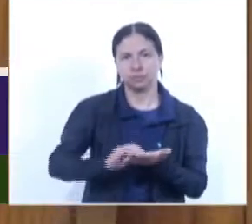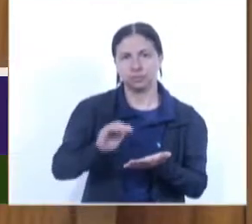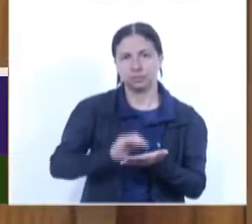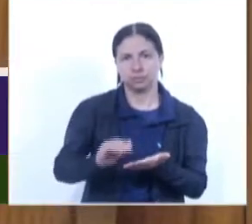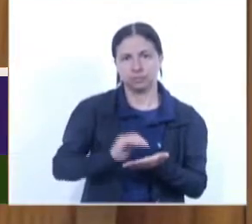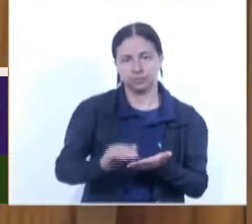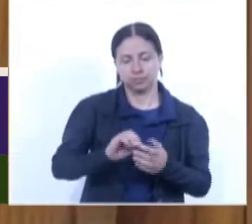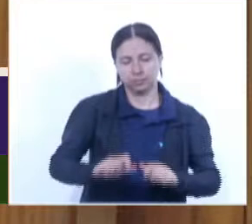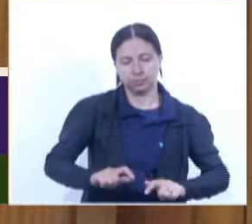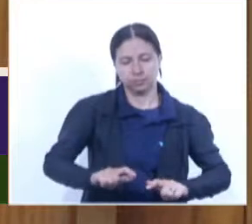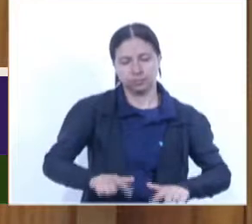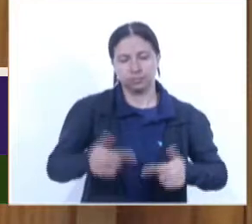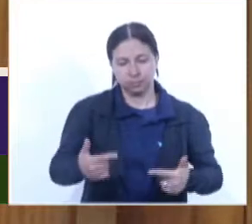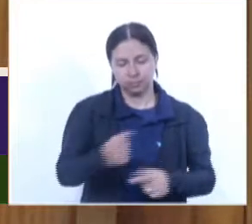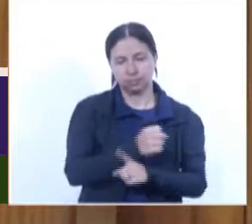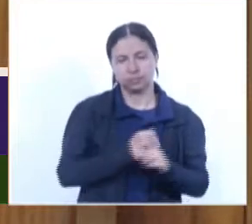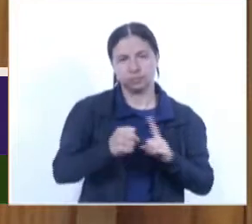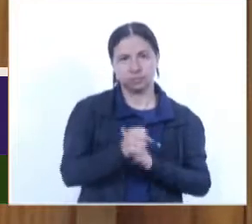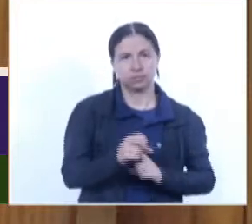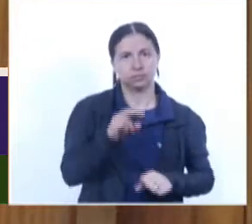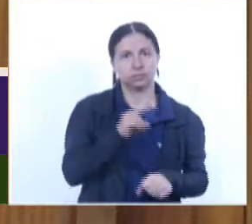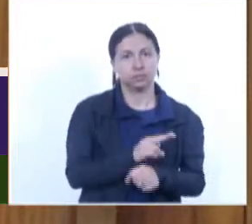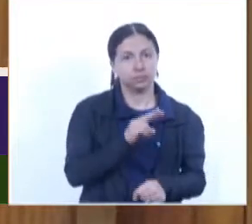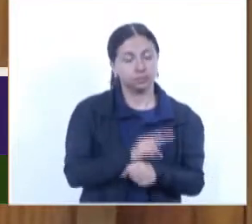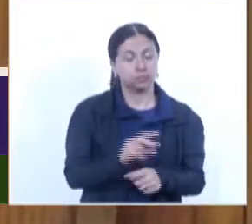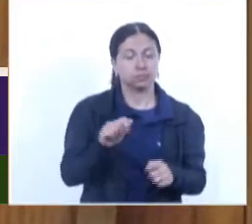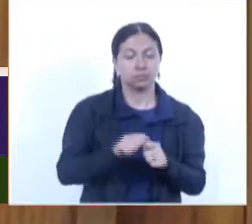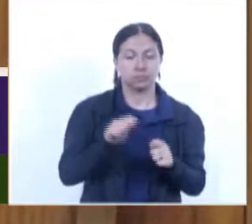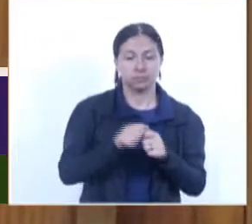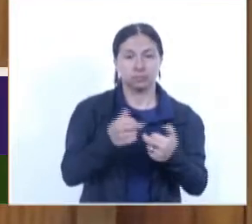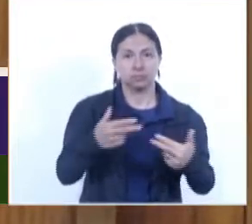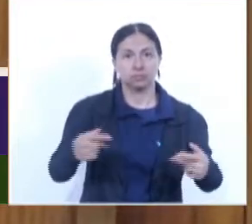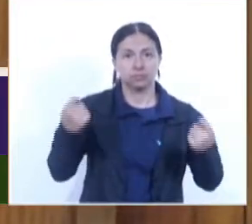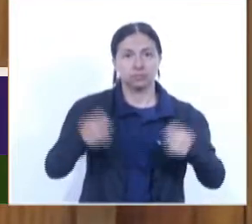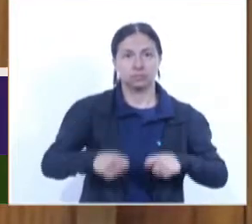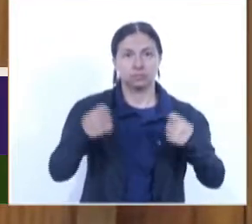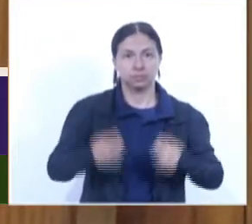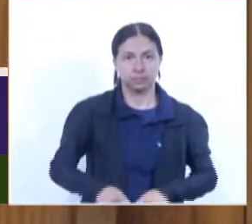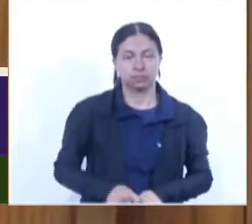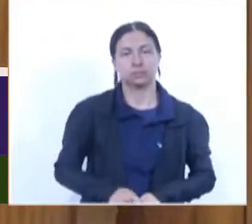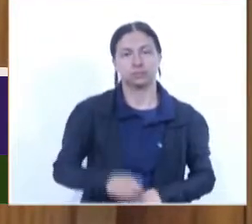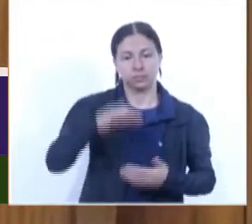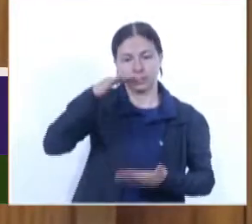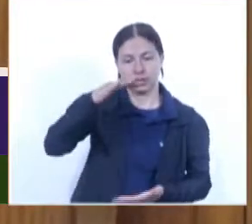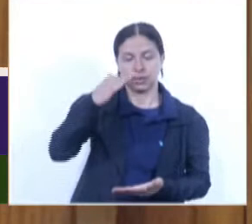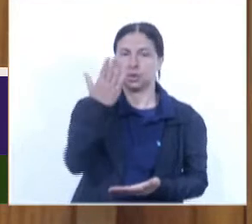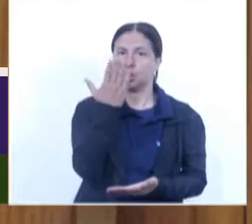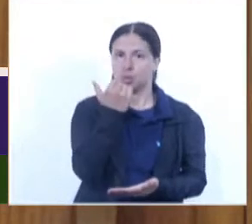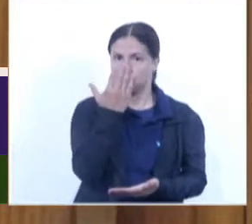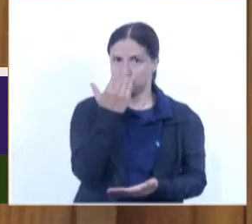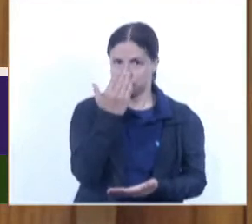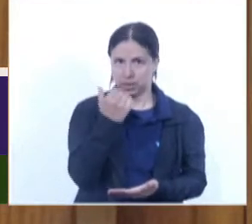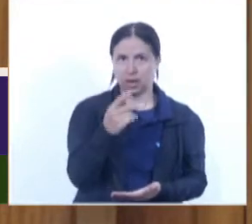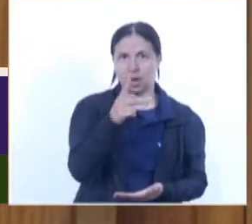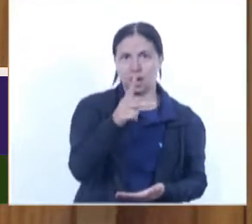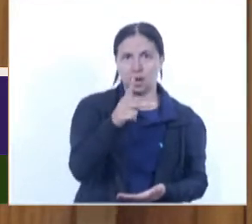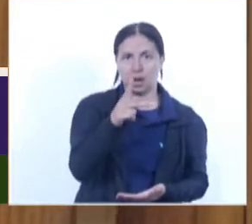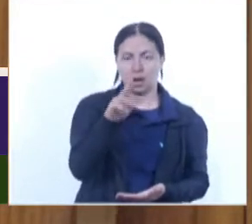ação social que tome providências quanto à cesta pro pão nós sabemos que